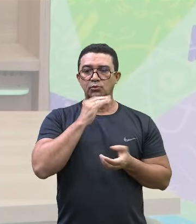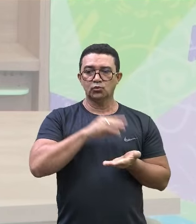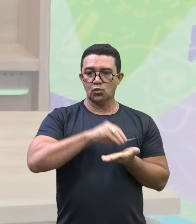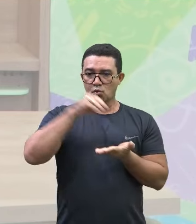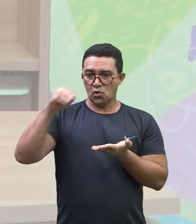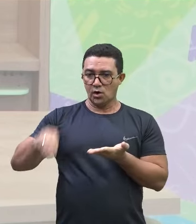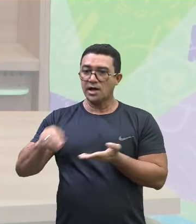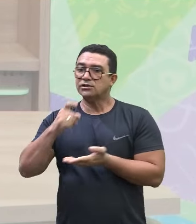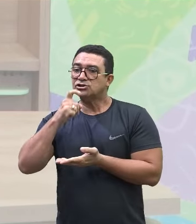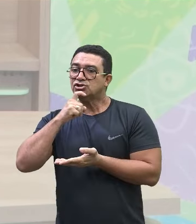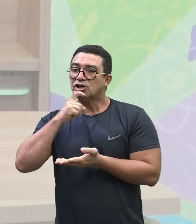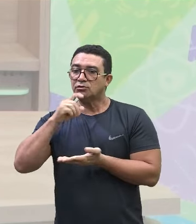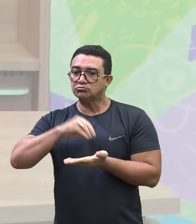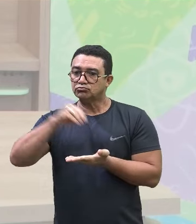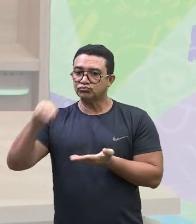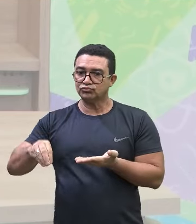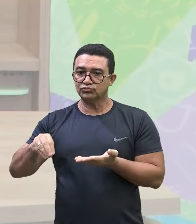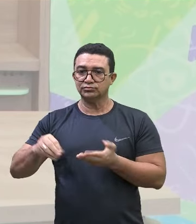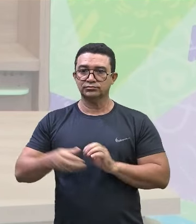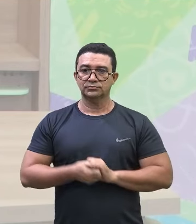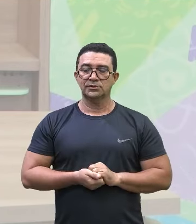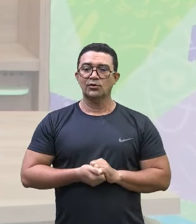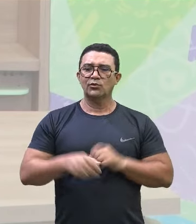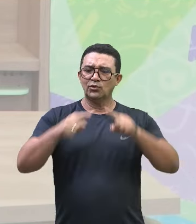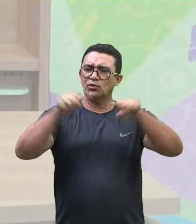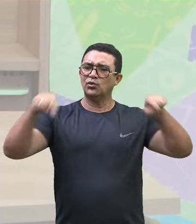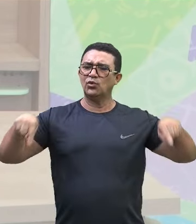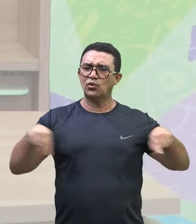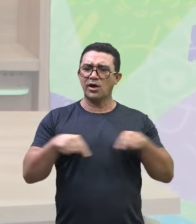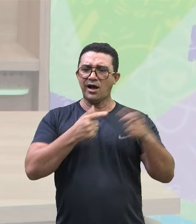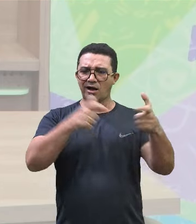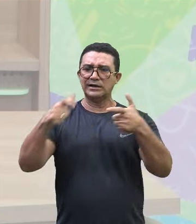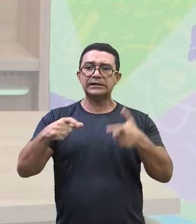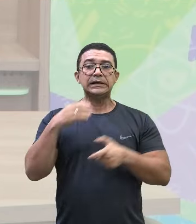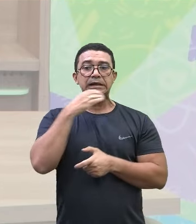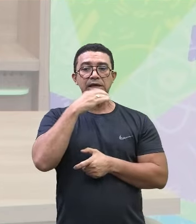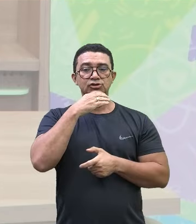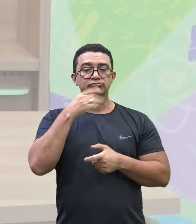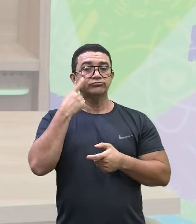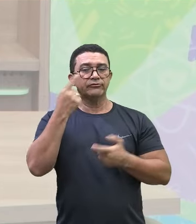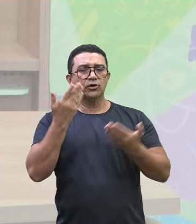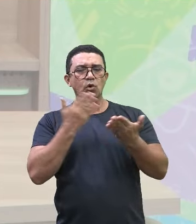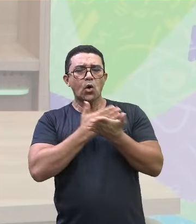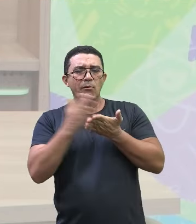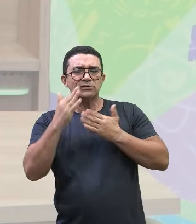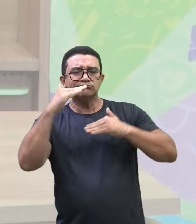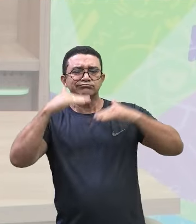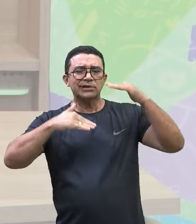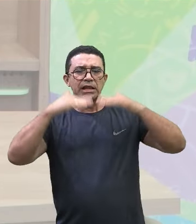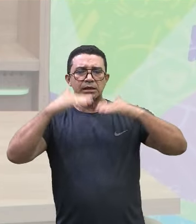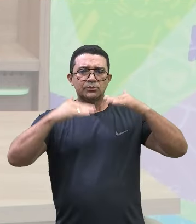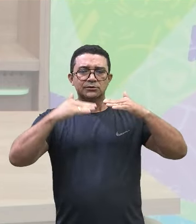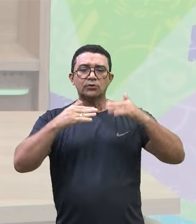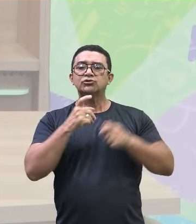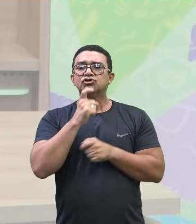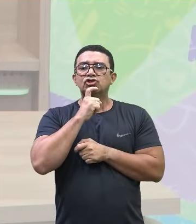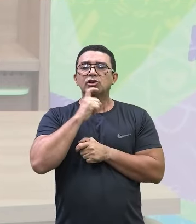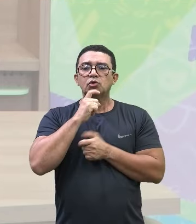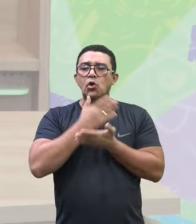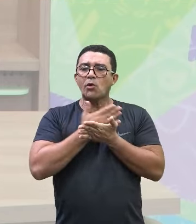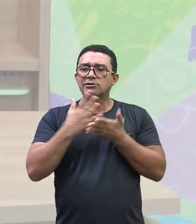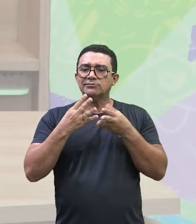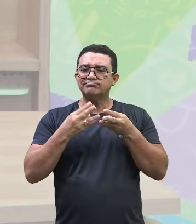este ambiente está mais quente, o gelo vai tentar entrar em equilíbrio térmico, então ele vai começar a derreter. Mas